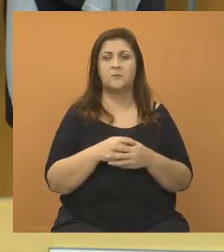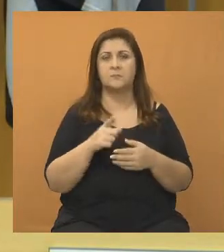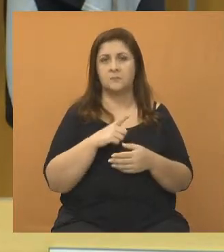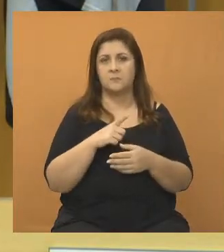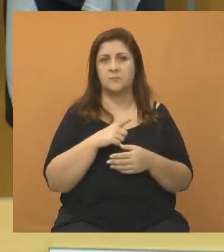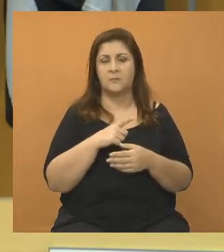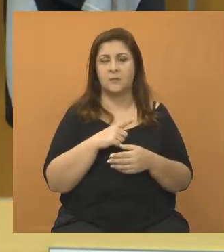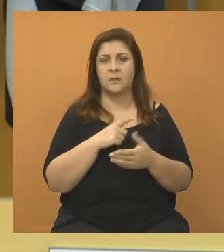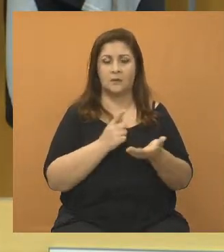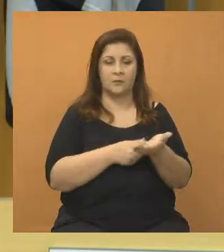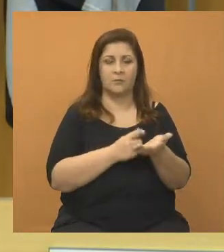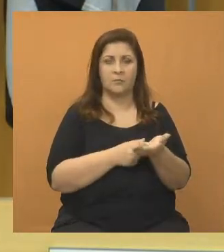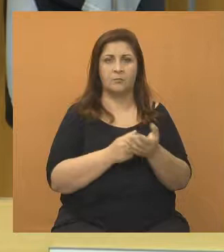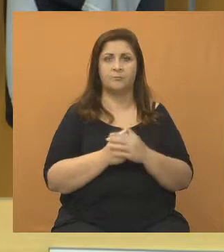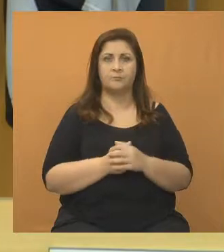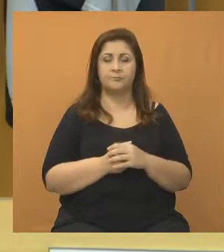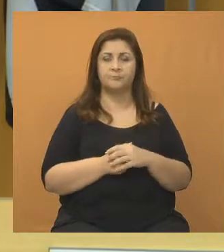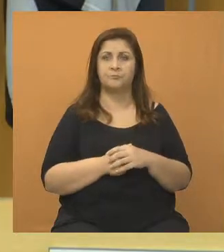ativa.